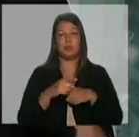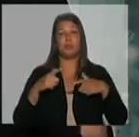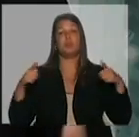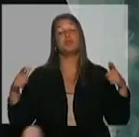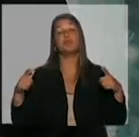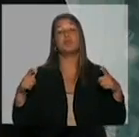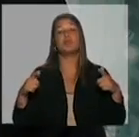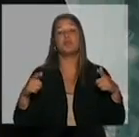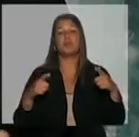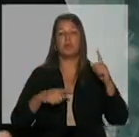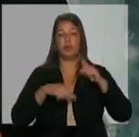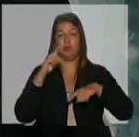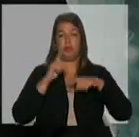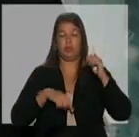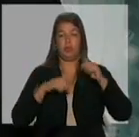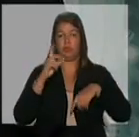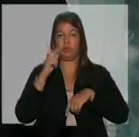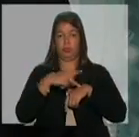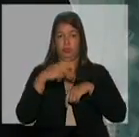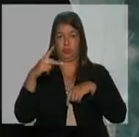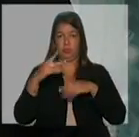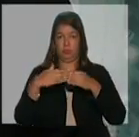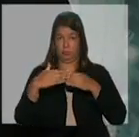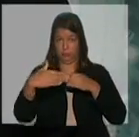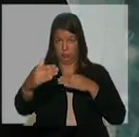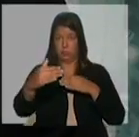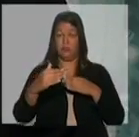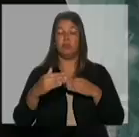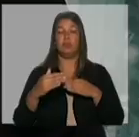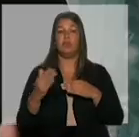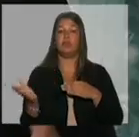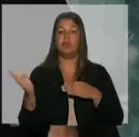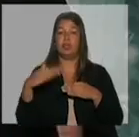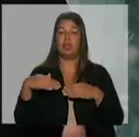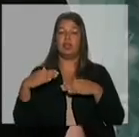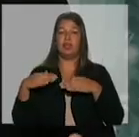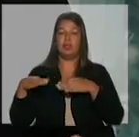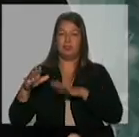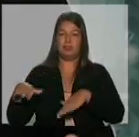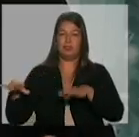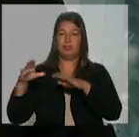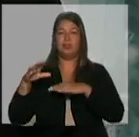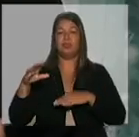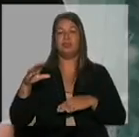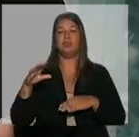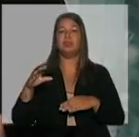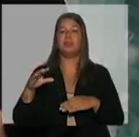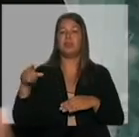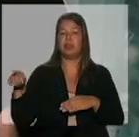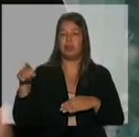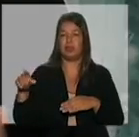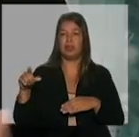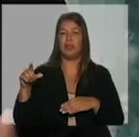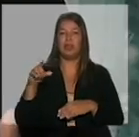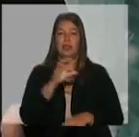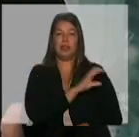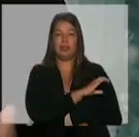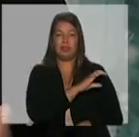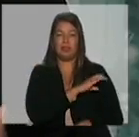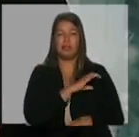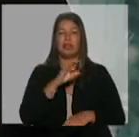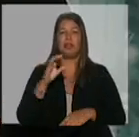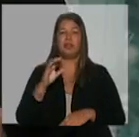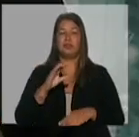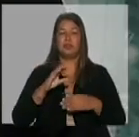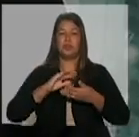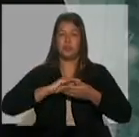grande parte da produção de petróleo que nós estamos vendo à frente vem da Bacia de Santos, dos campos de Lula, dos